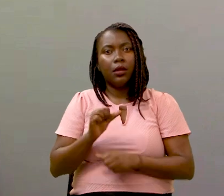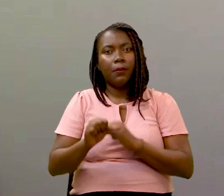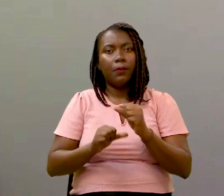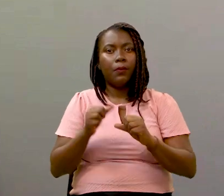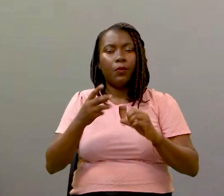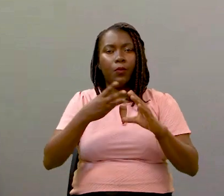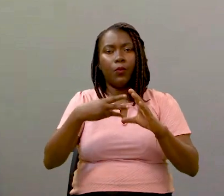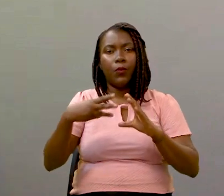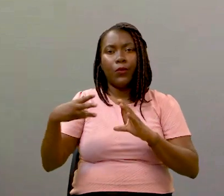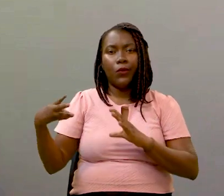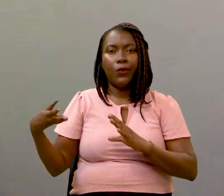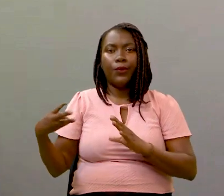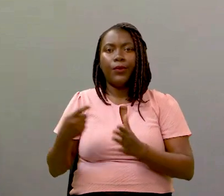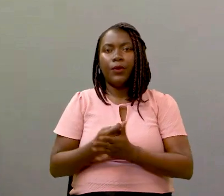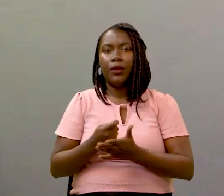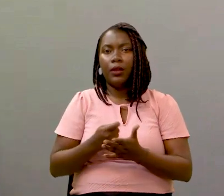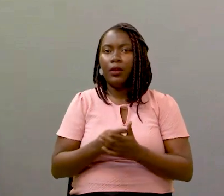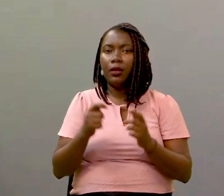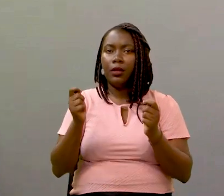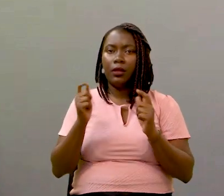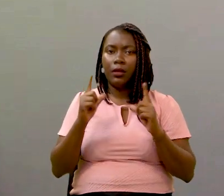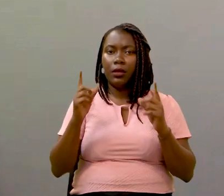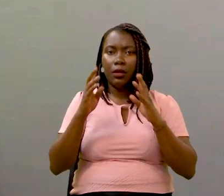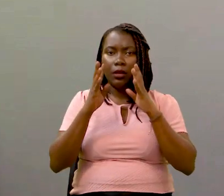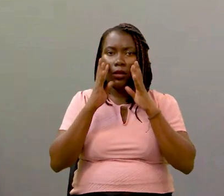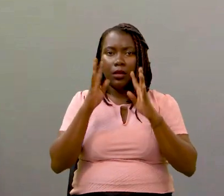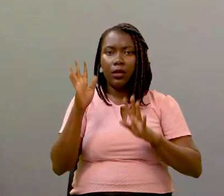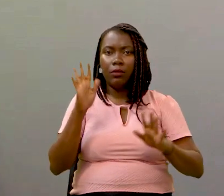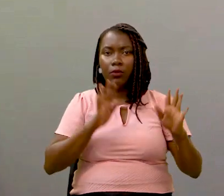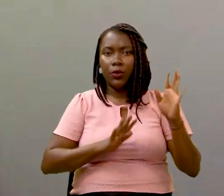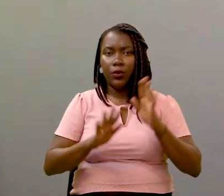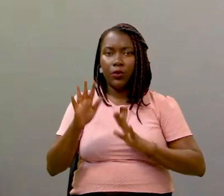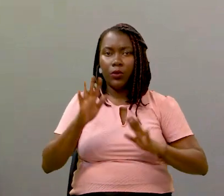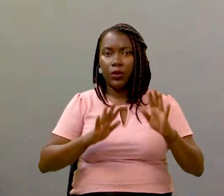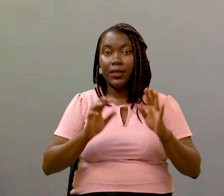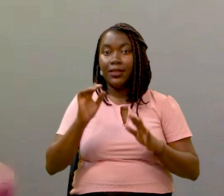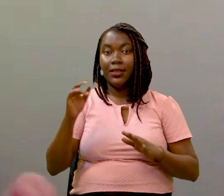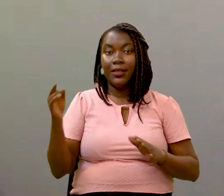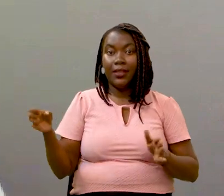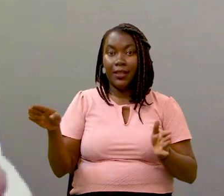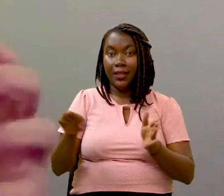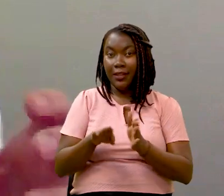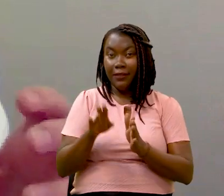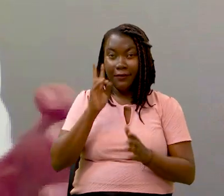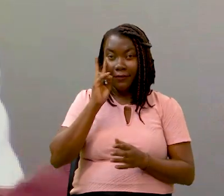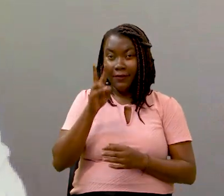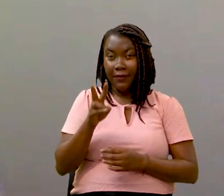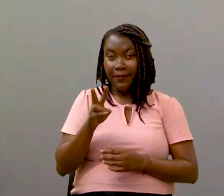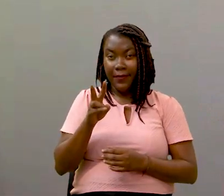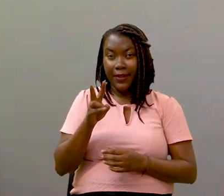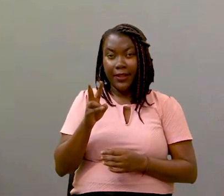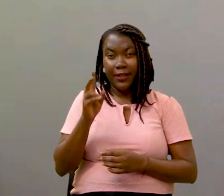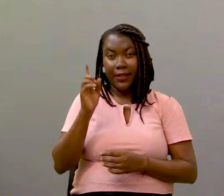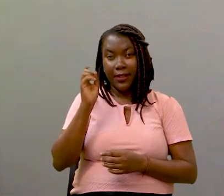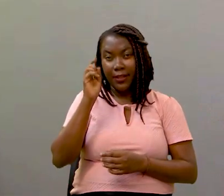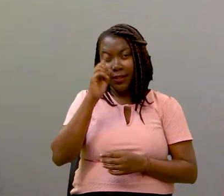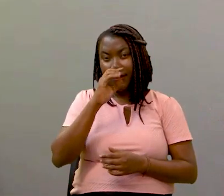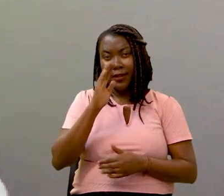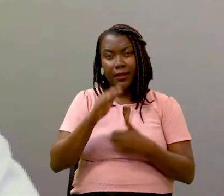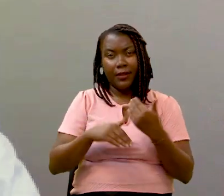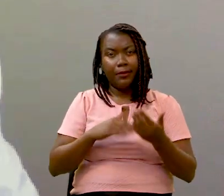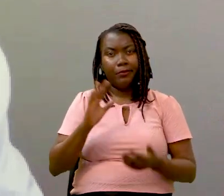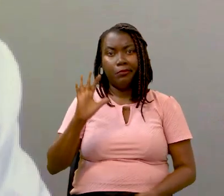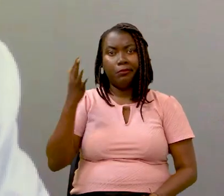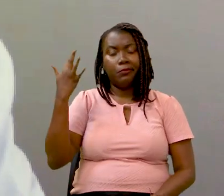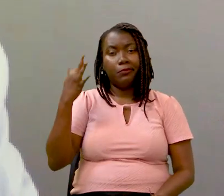de característica, isso exige atenção, precisa tomar cuidado, não é? Se ele vê que raramente tem dor, de repente tem uma